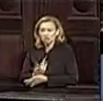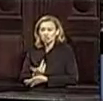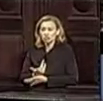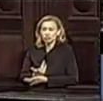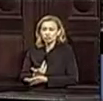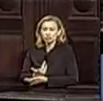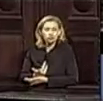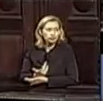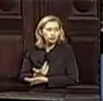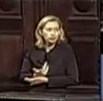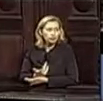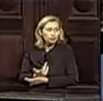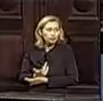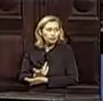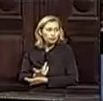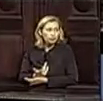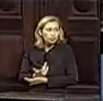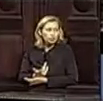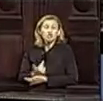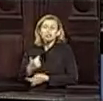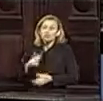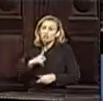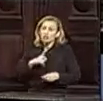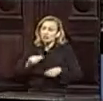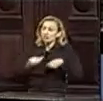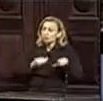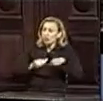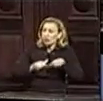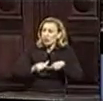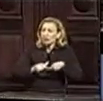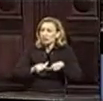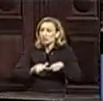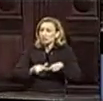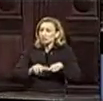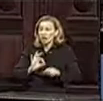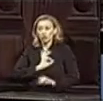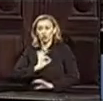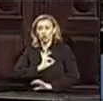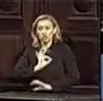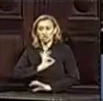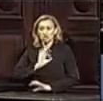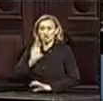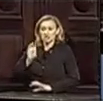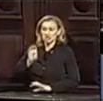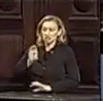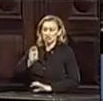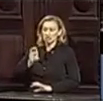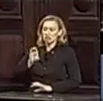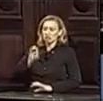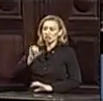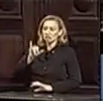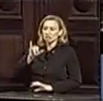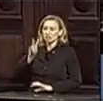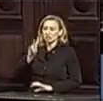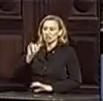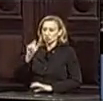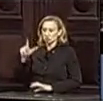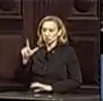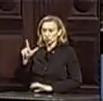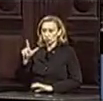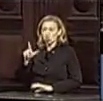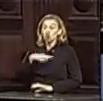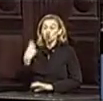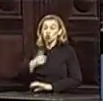deu a partir de um trabalho, de uma iniciativa da Polícia Civil. Mas nós temos